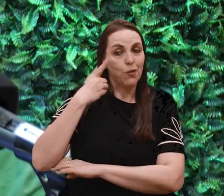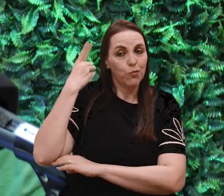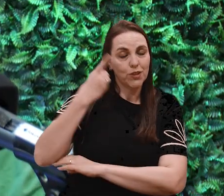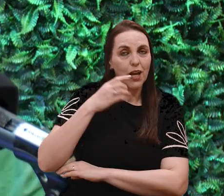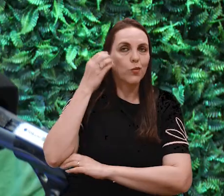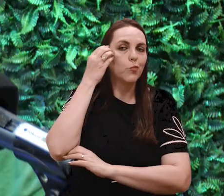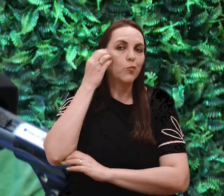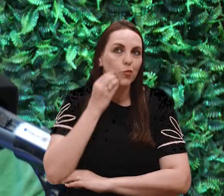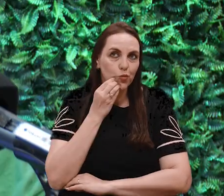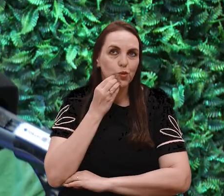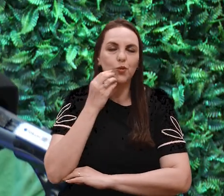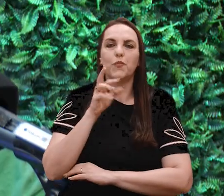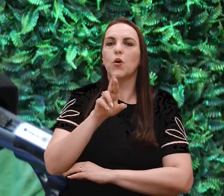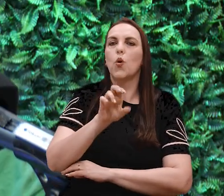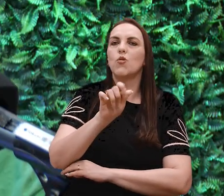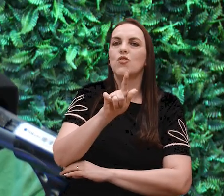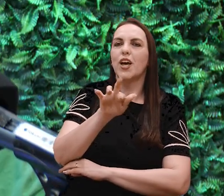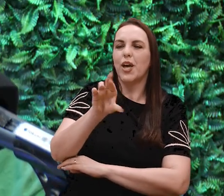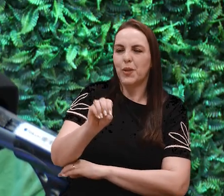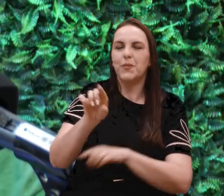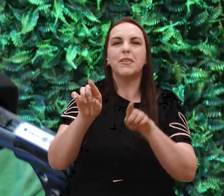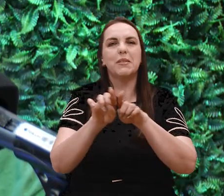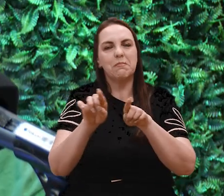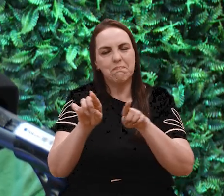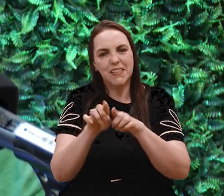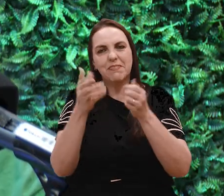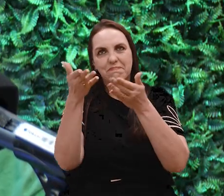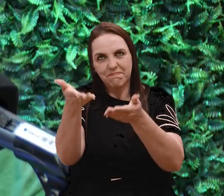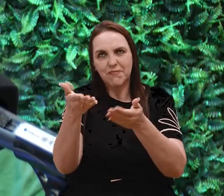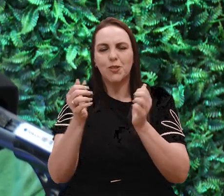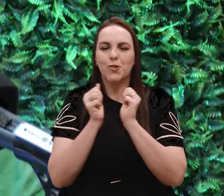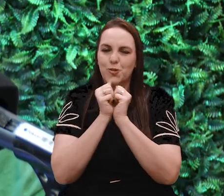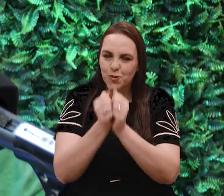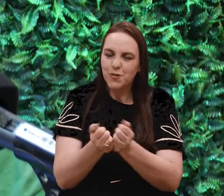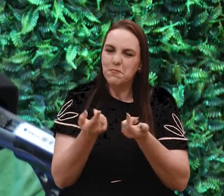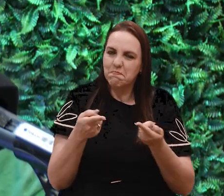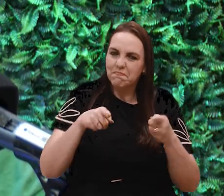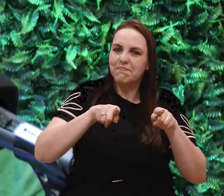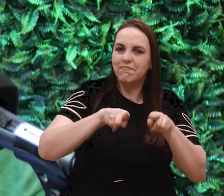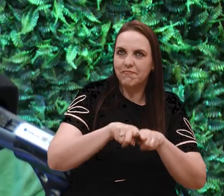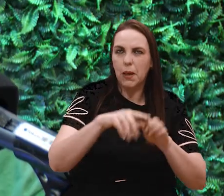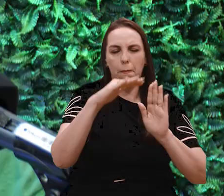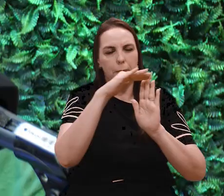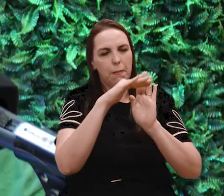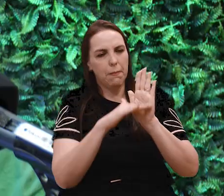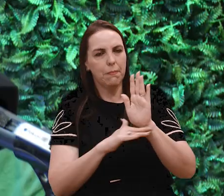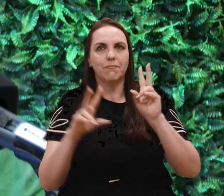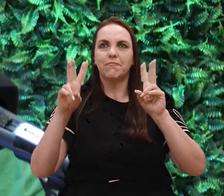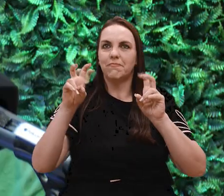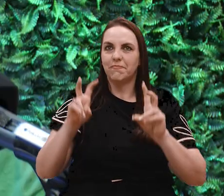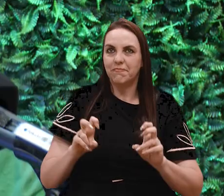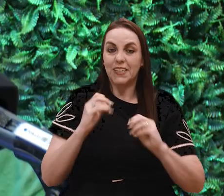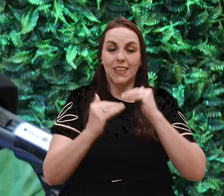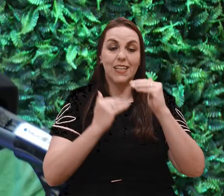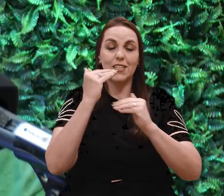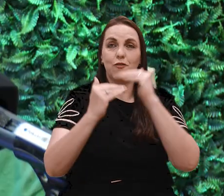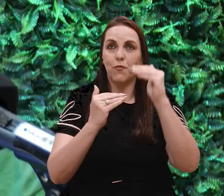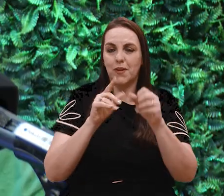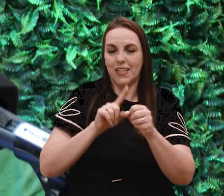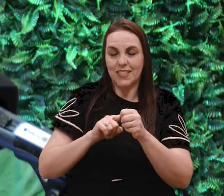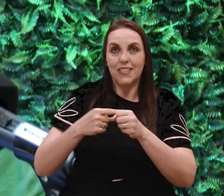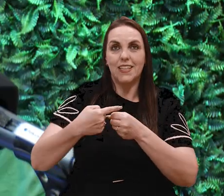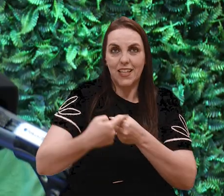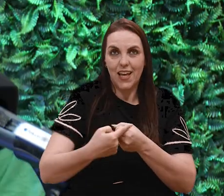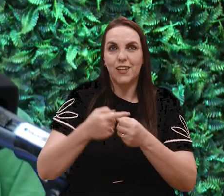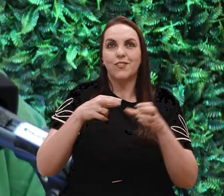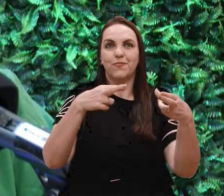Rogério, um prazer estar aí ombreando sempre junto nas pautas que são pertinentes aí ao nosso desenvolvimento do município e da